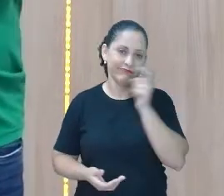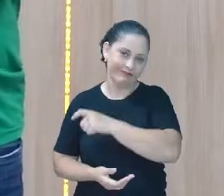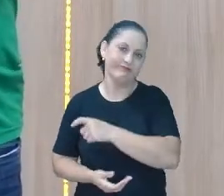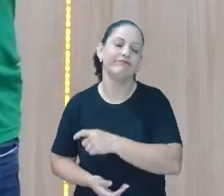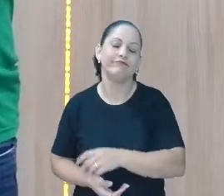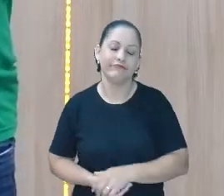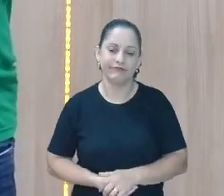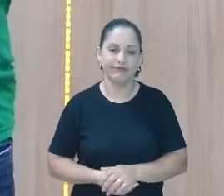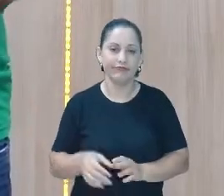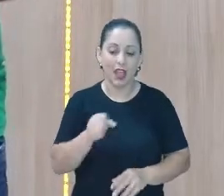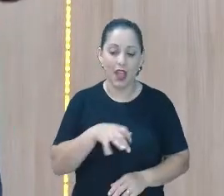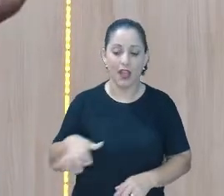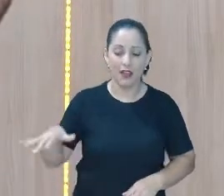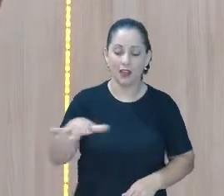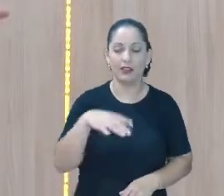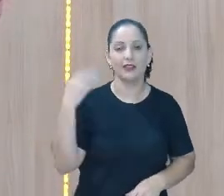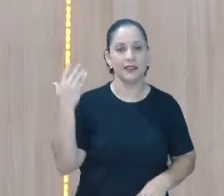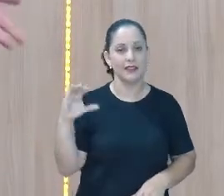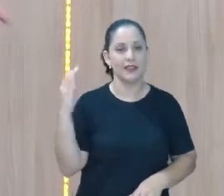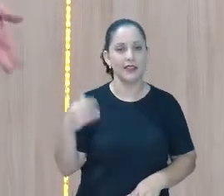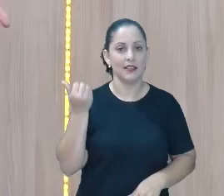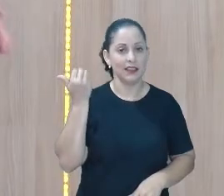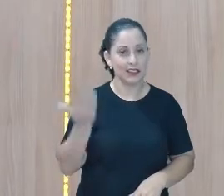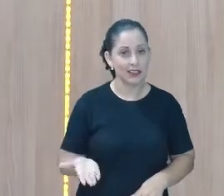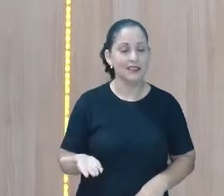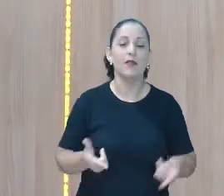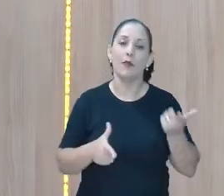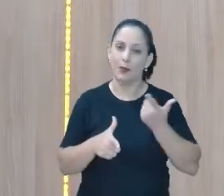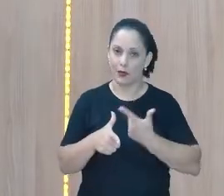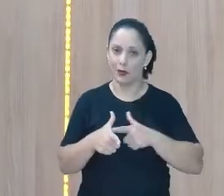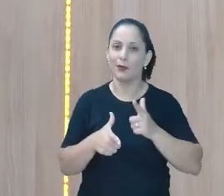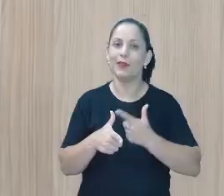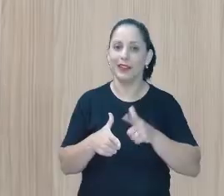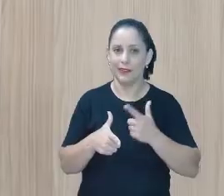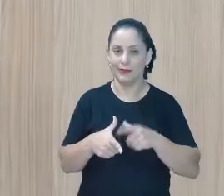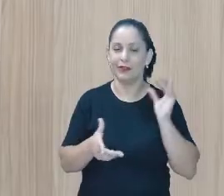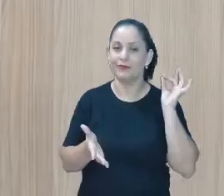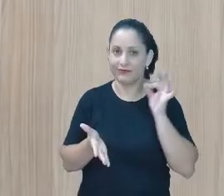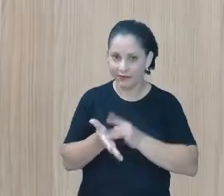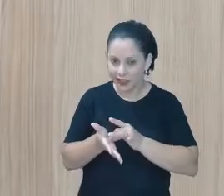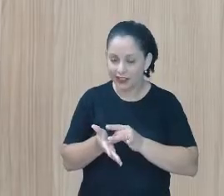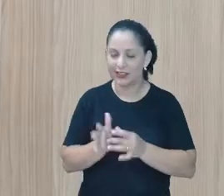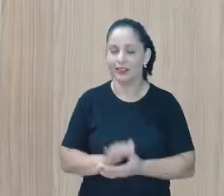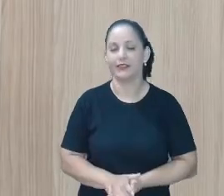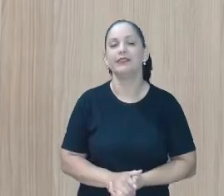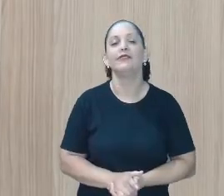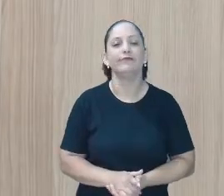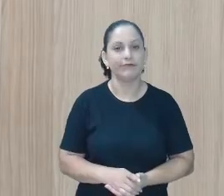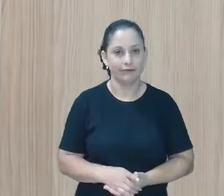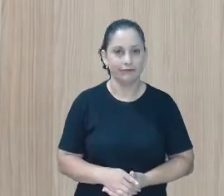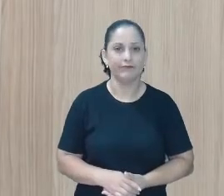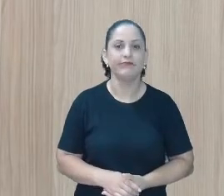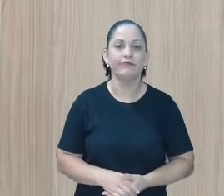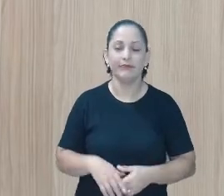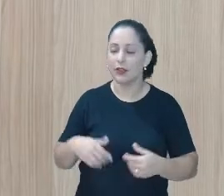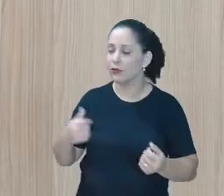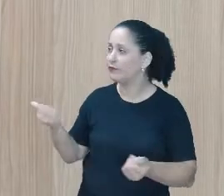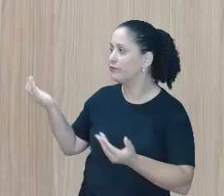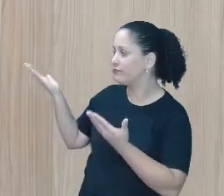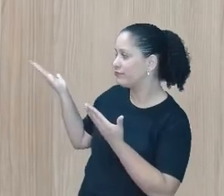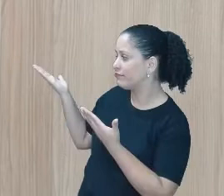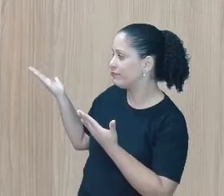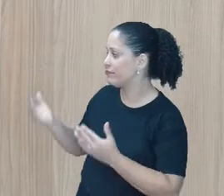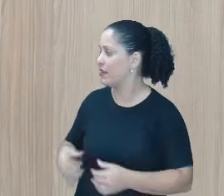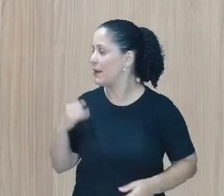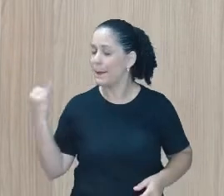dentro do campo da ciência. E isso é um problema, não é verdade, professora? Problema seríssimo, gente. Daí a importância da gente pesquisar,